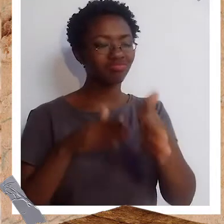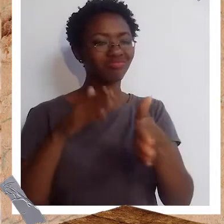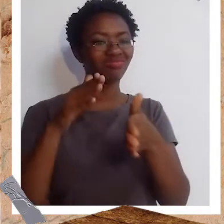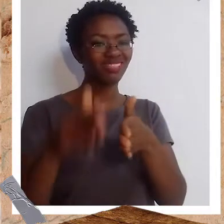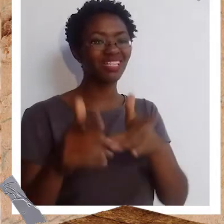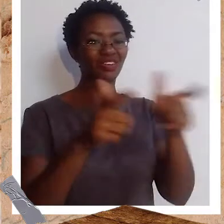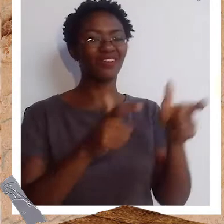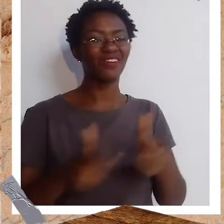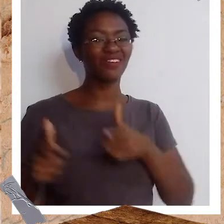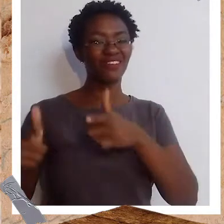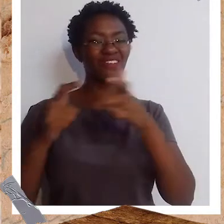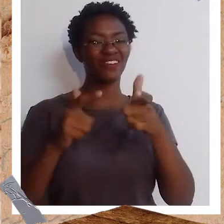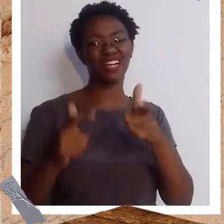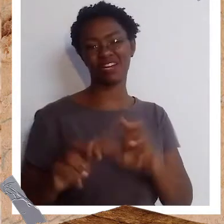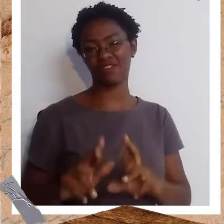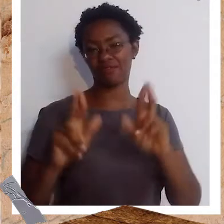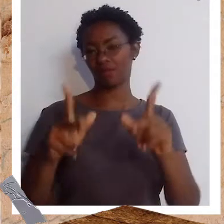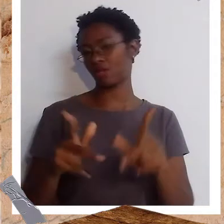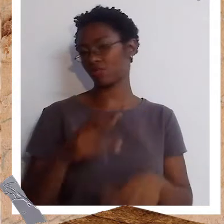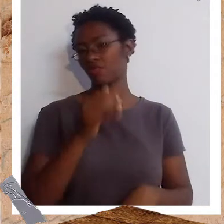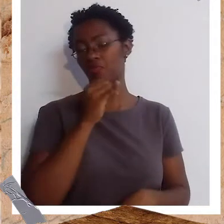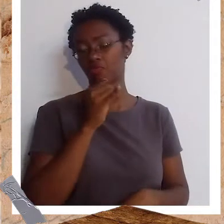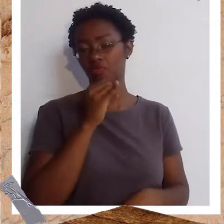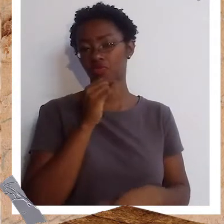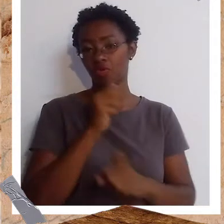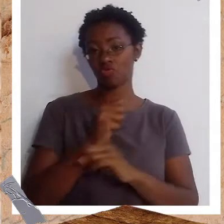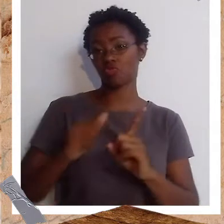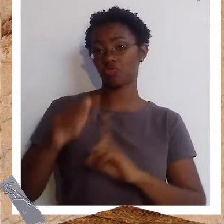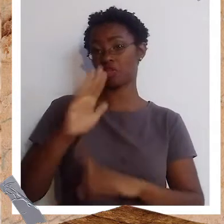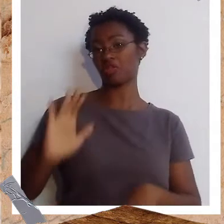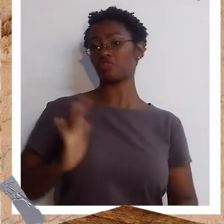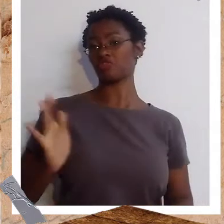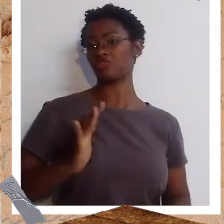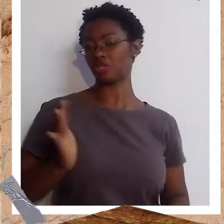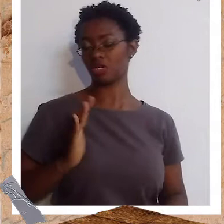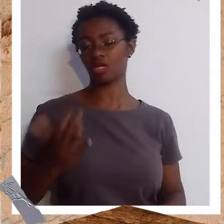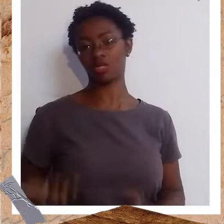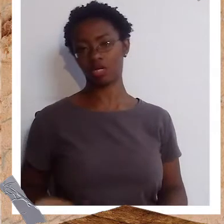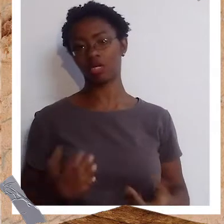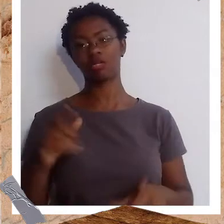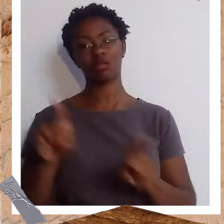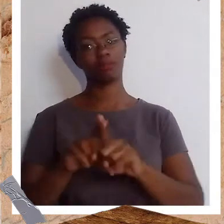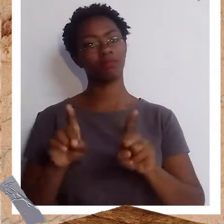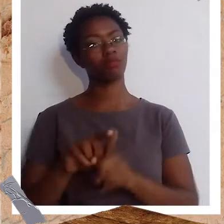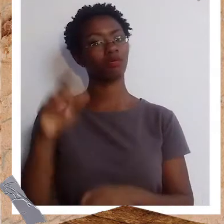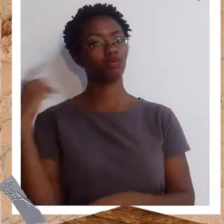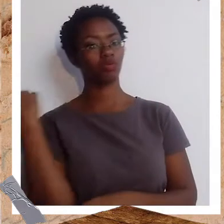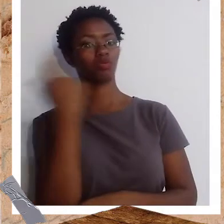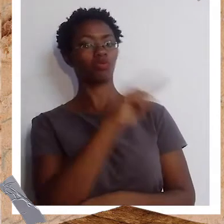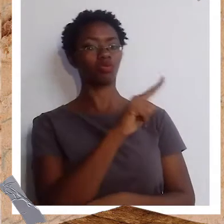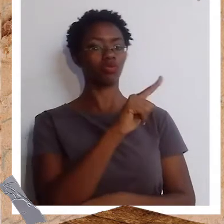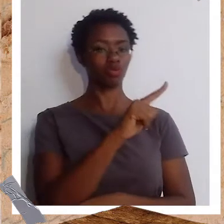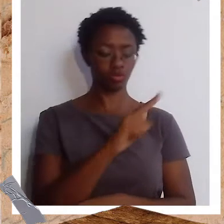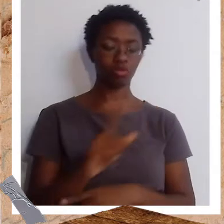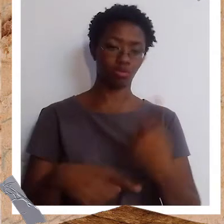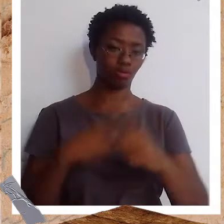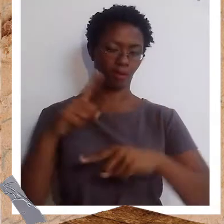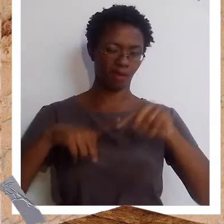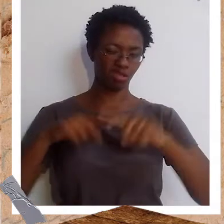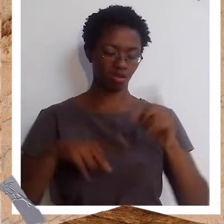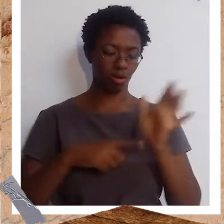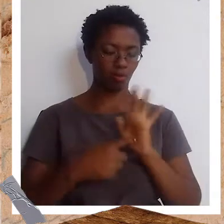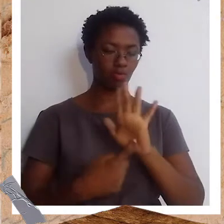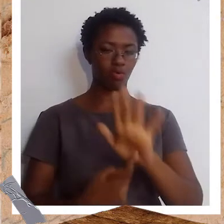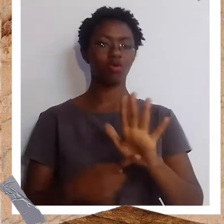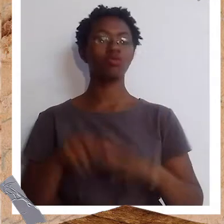né, à alta sociedade, e nesse momento ela também conseguiu, a partir de posses materiais, realizar